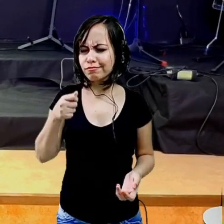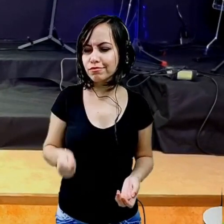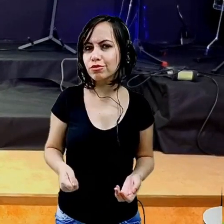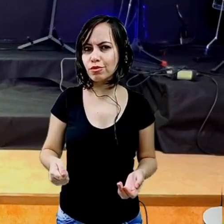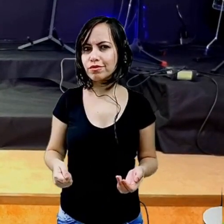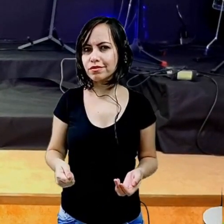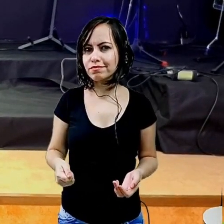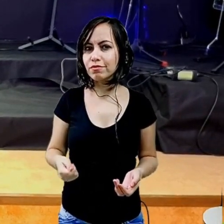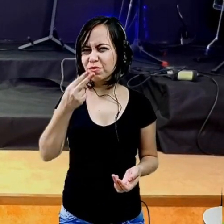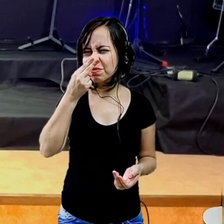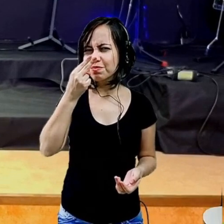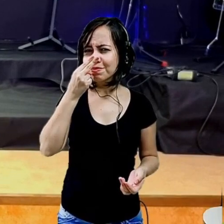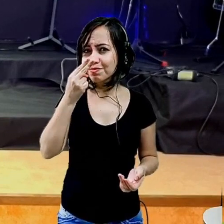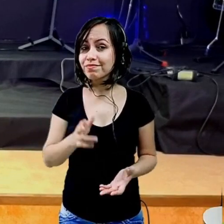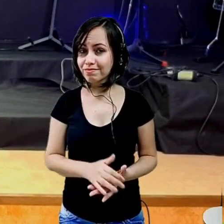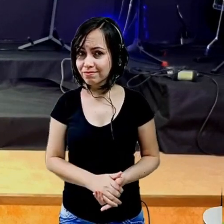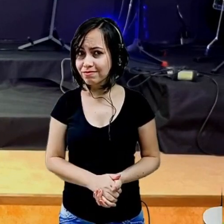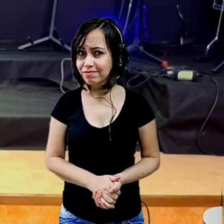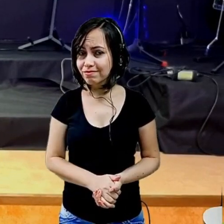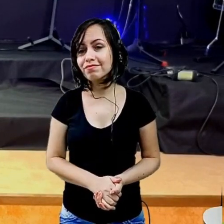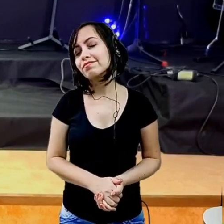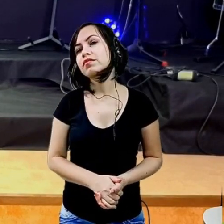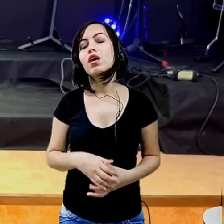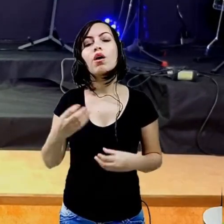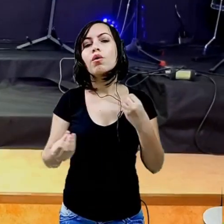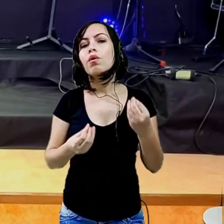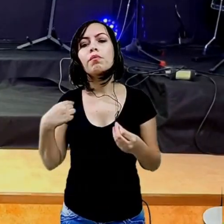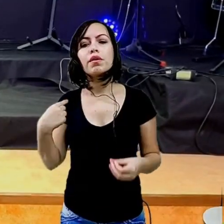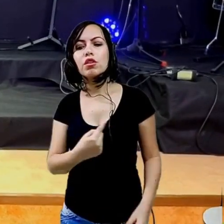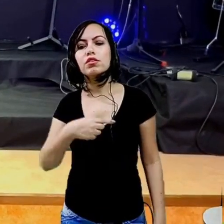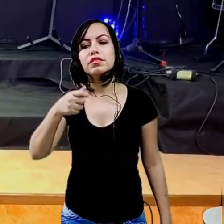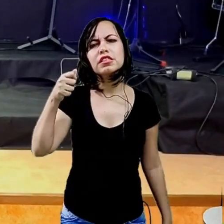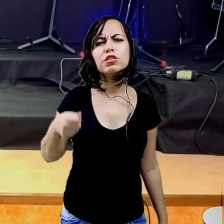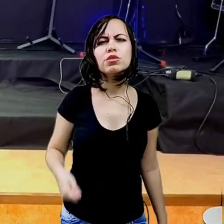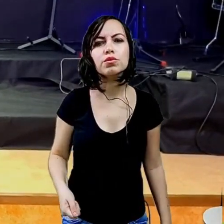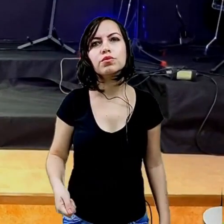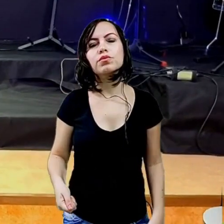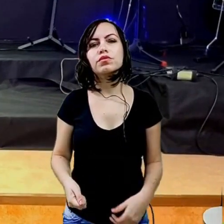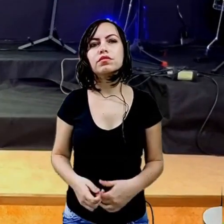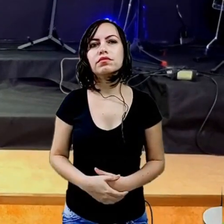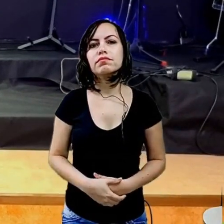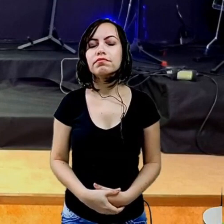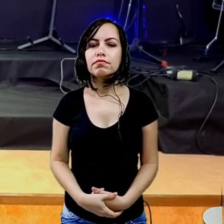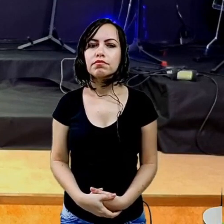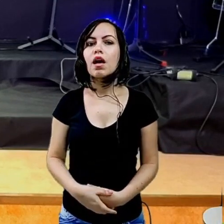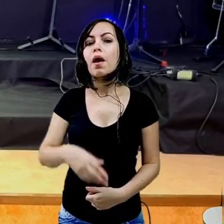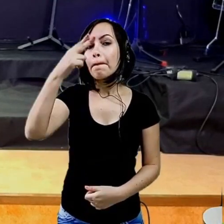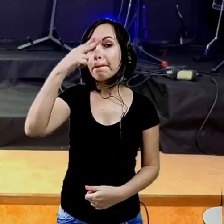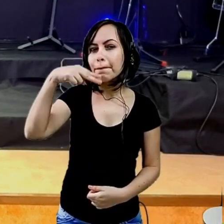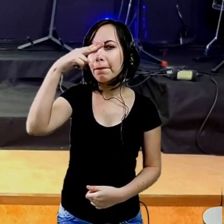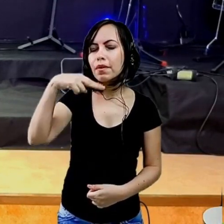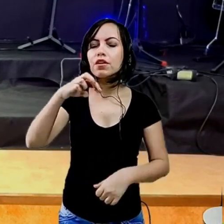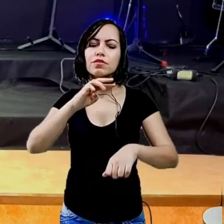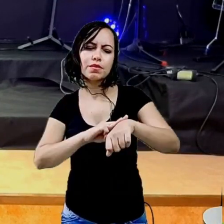como cristão? Qual tem sido o nosso comportamento, nossa atitude como cristão? Mesmo em momentos